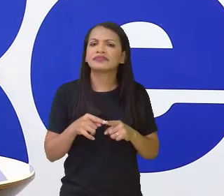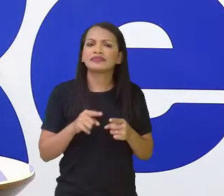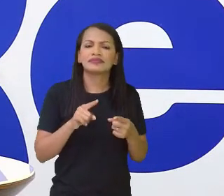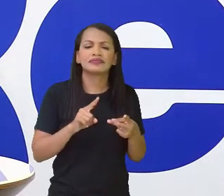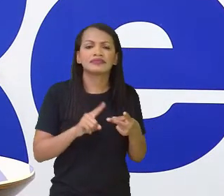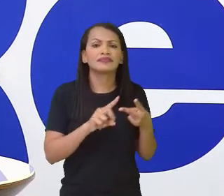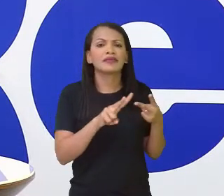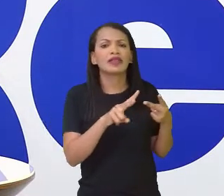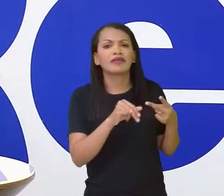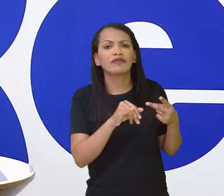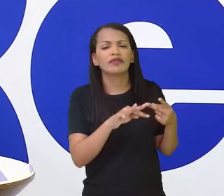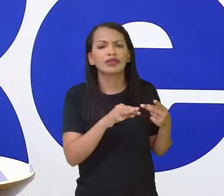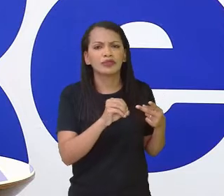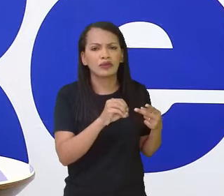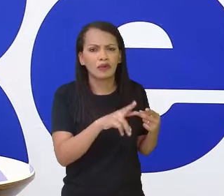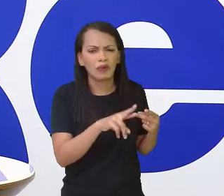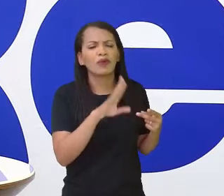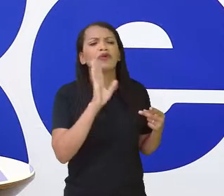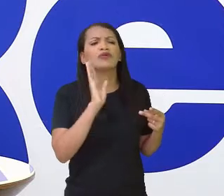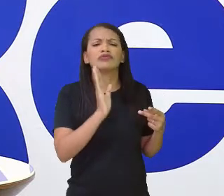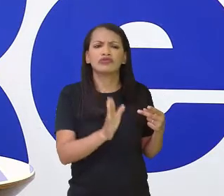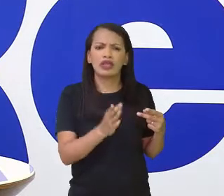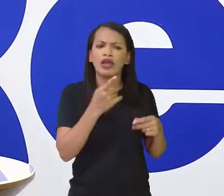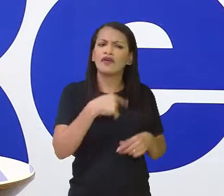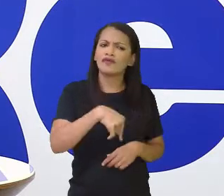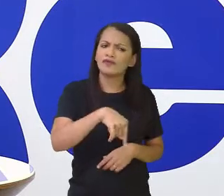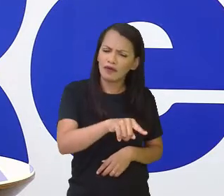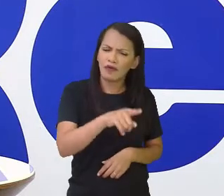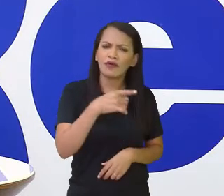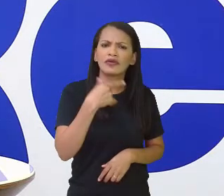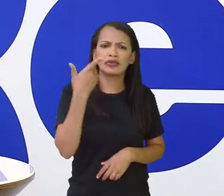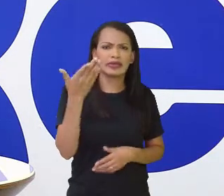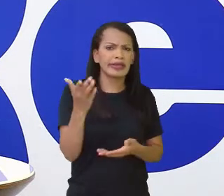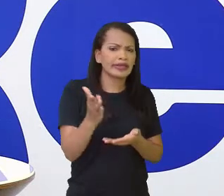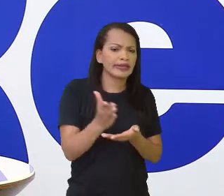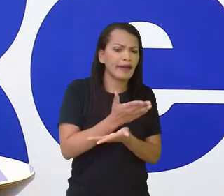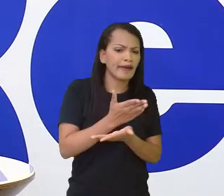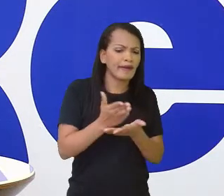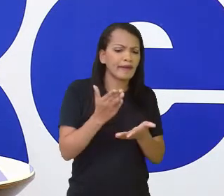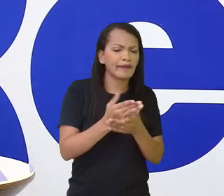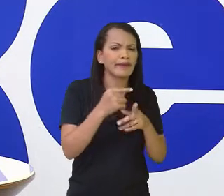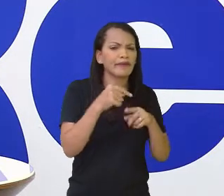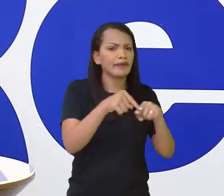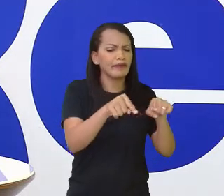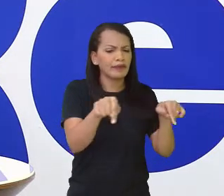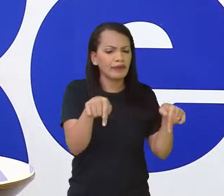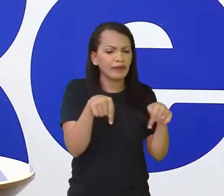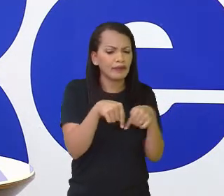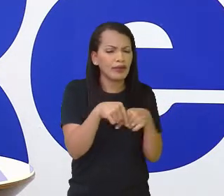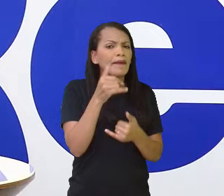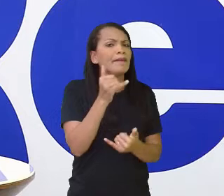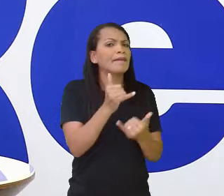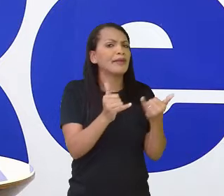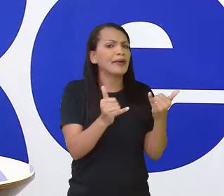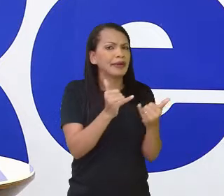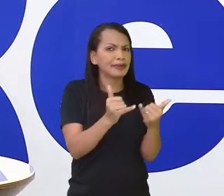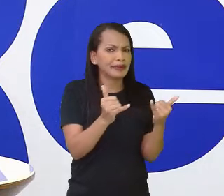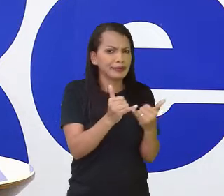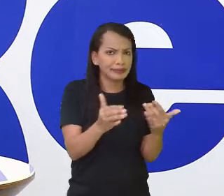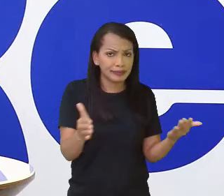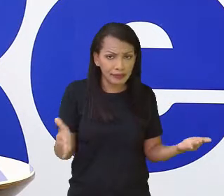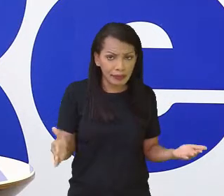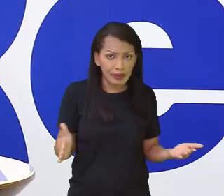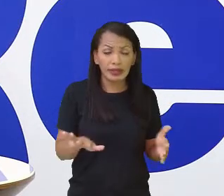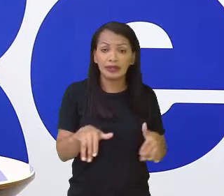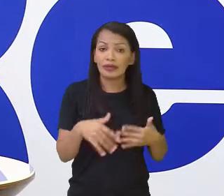Vitor disse que já foi em algum espaço parecido com esse aí, viu? Então,